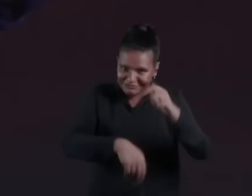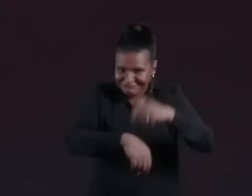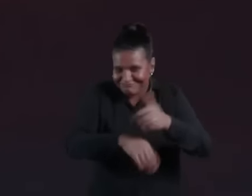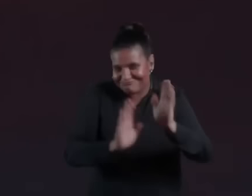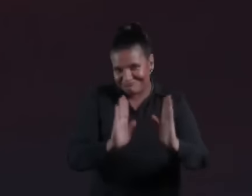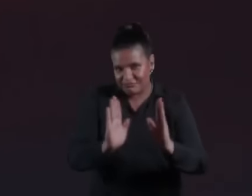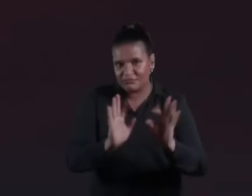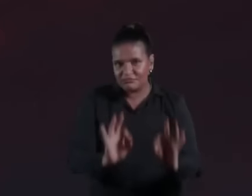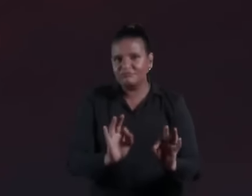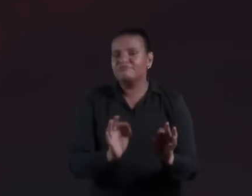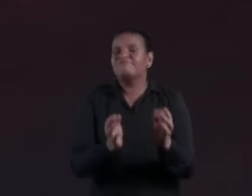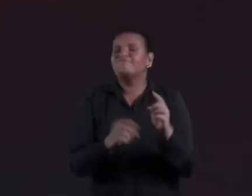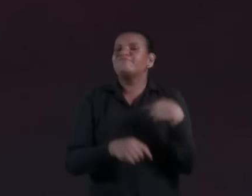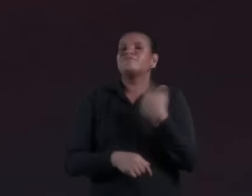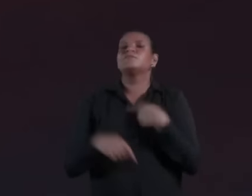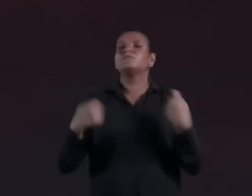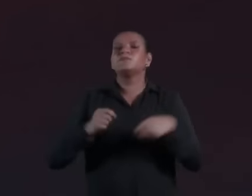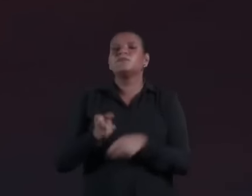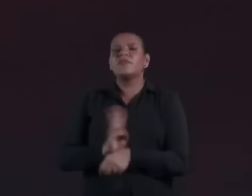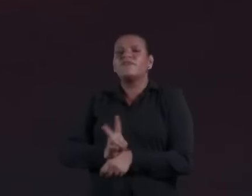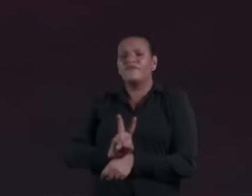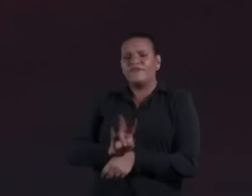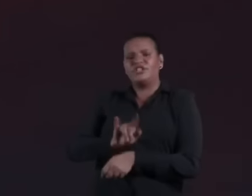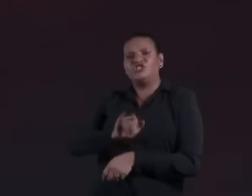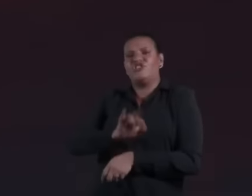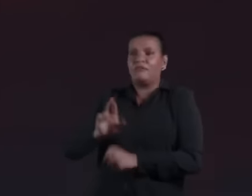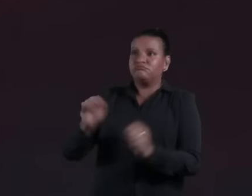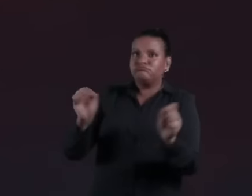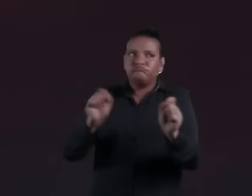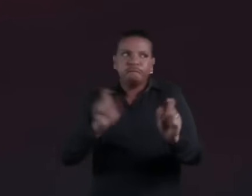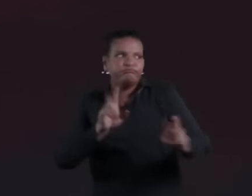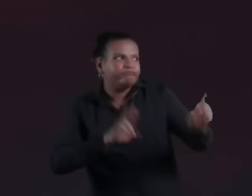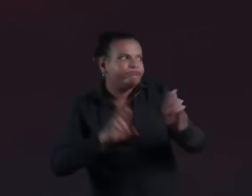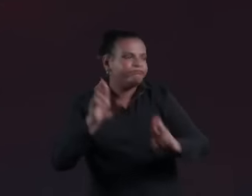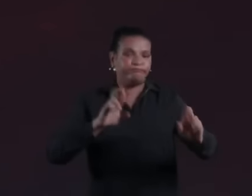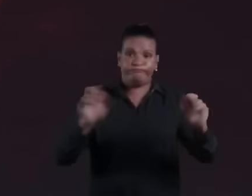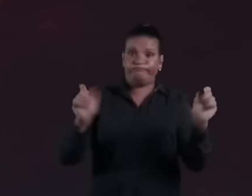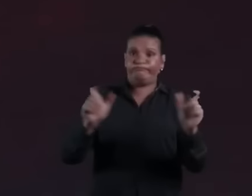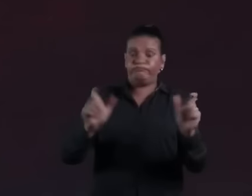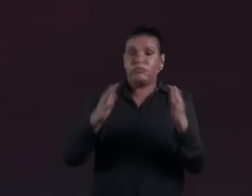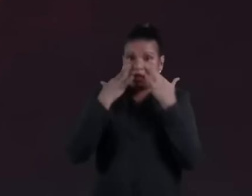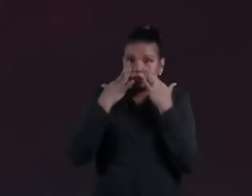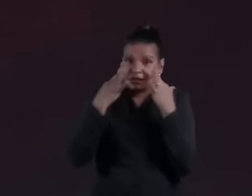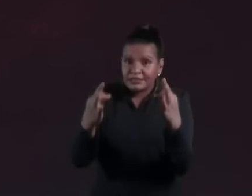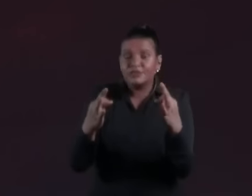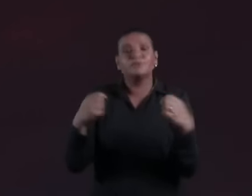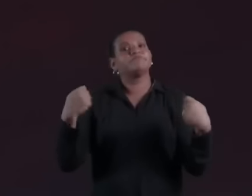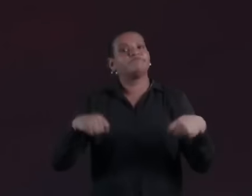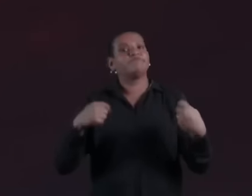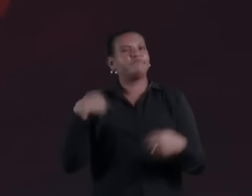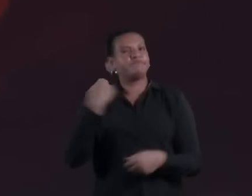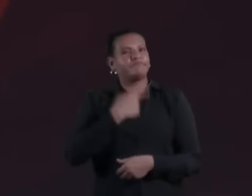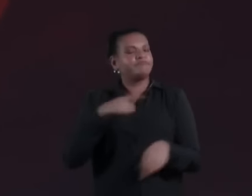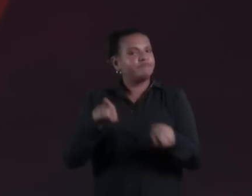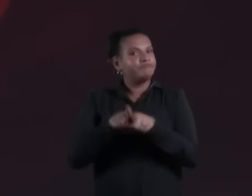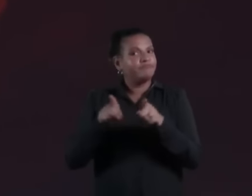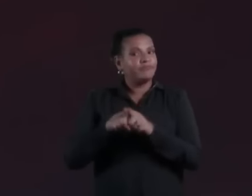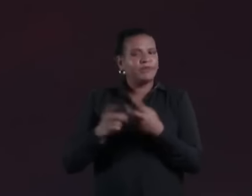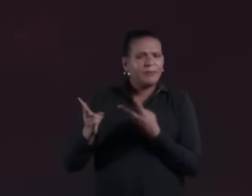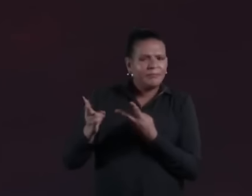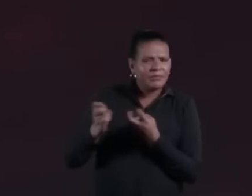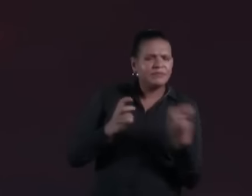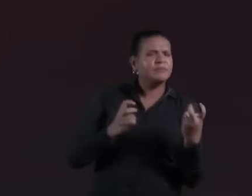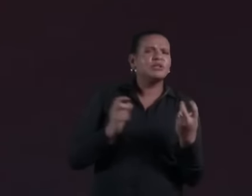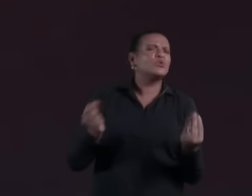vigiar e aqu usa cinco alusões ao tempo fica claro que a gente tem que vigiar o tempo